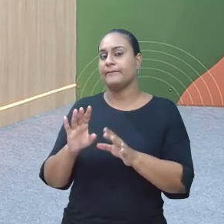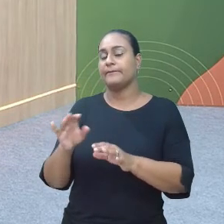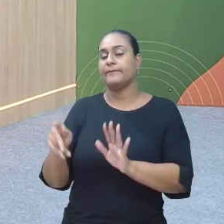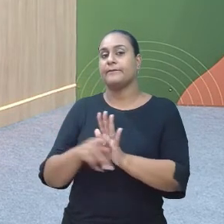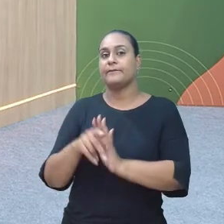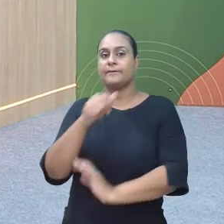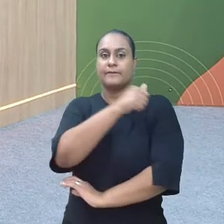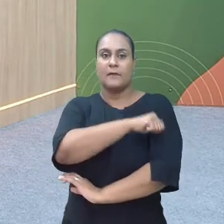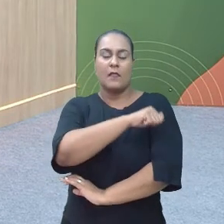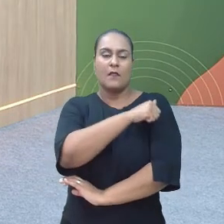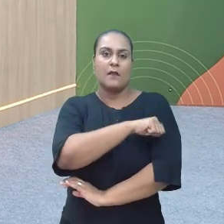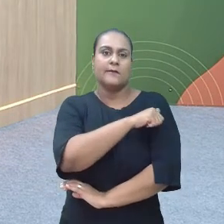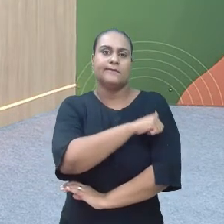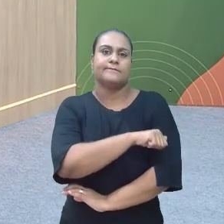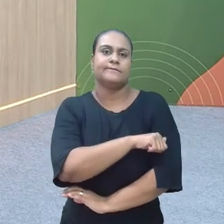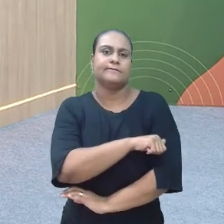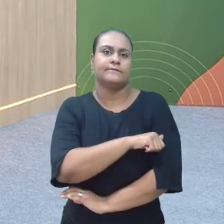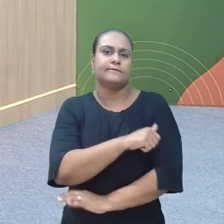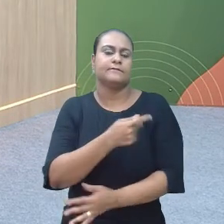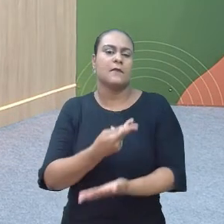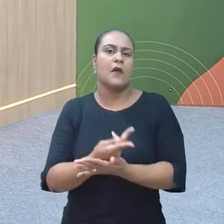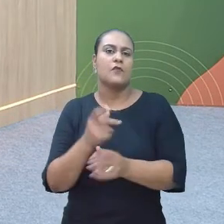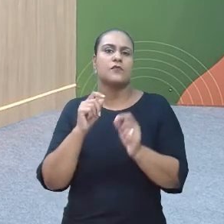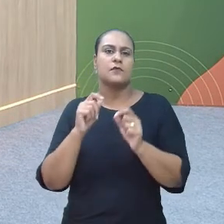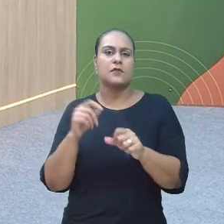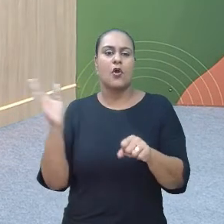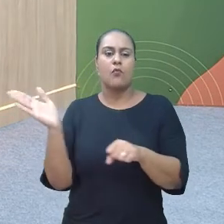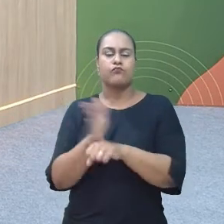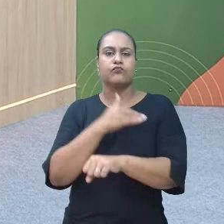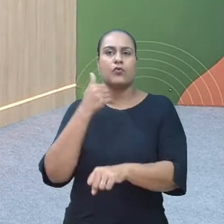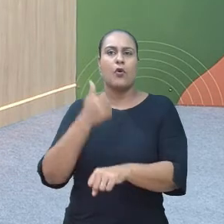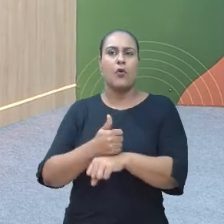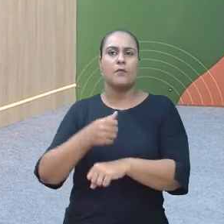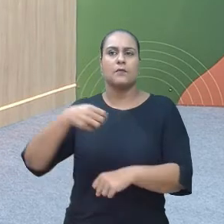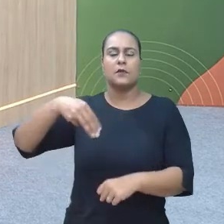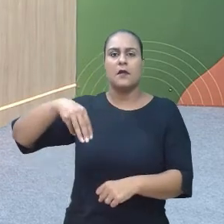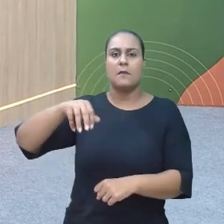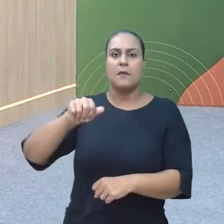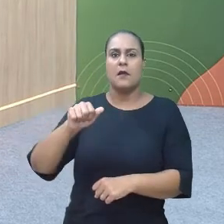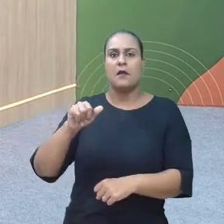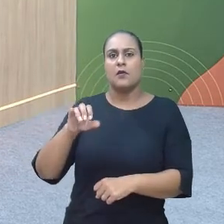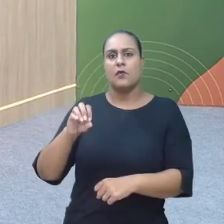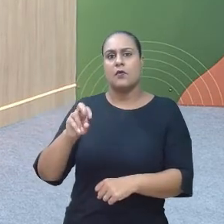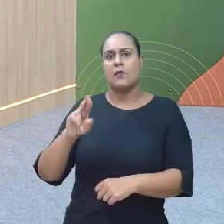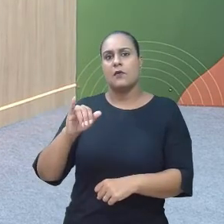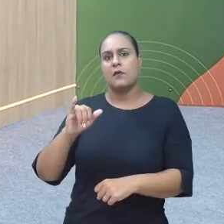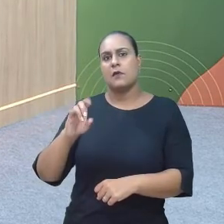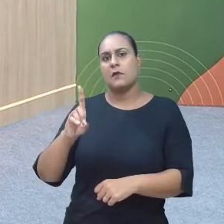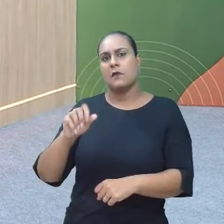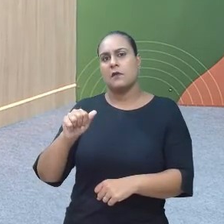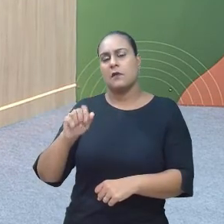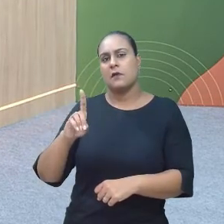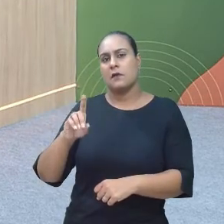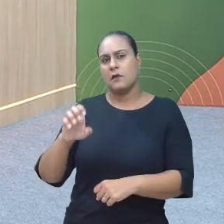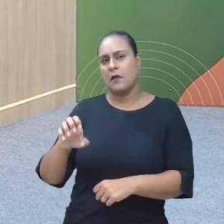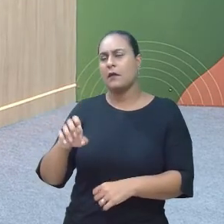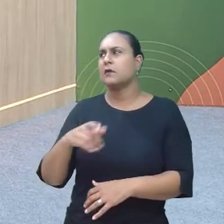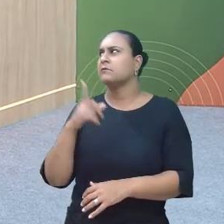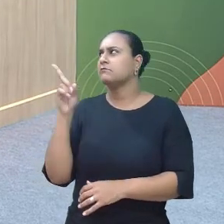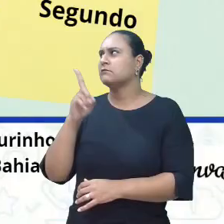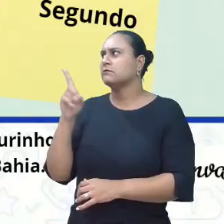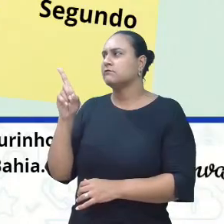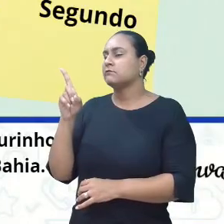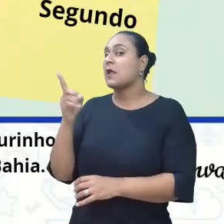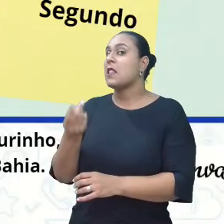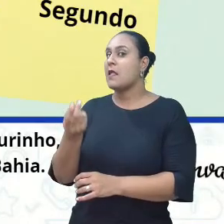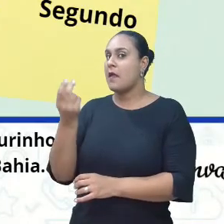Janeiro, acaba promovendo o que a gente chama de golpe da maioridade. Apesar do Dom Pedro II ainda ter cerca de 13